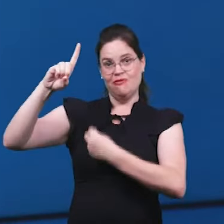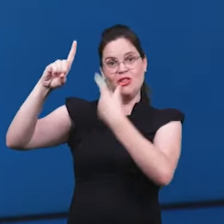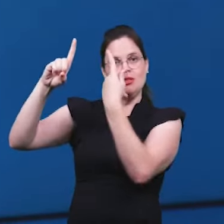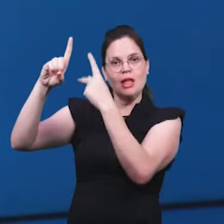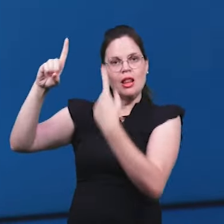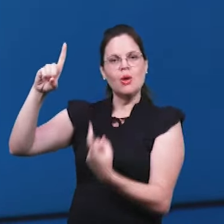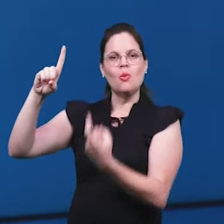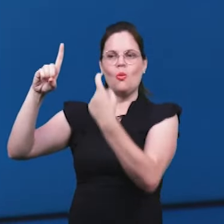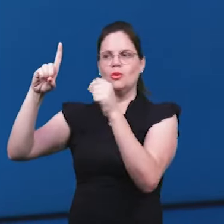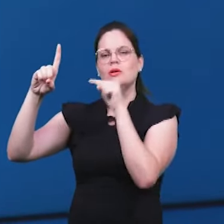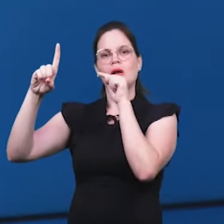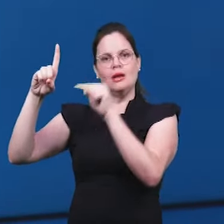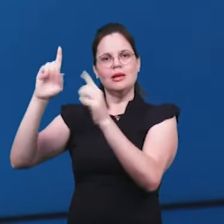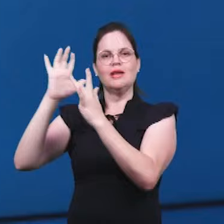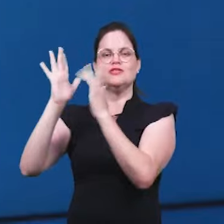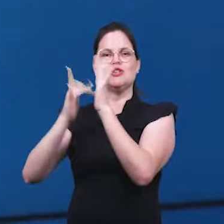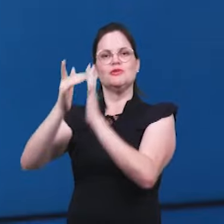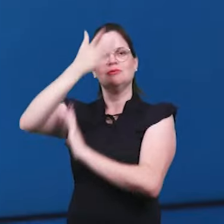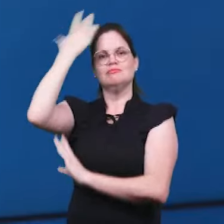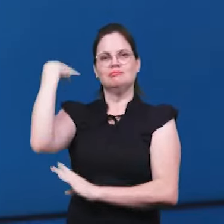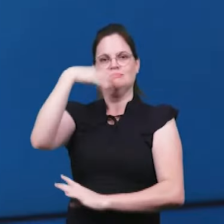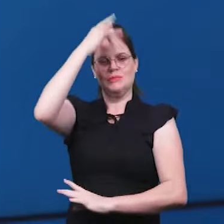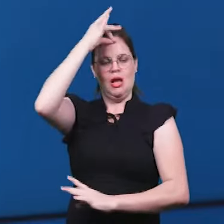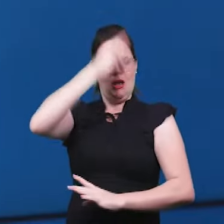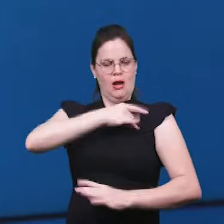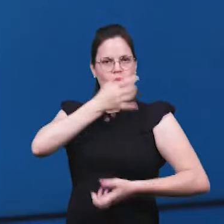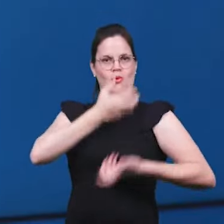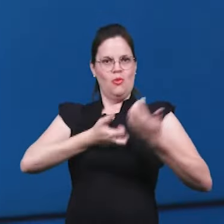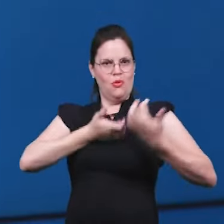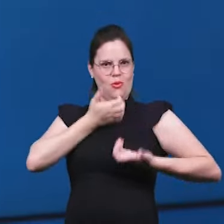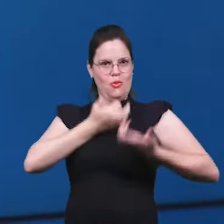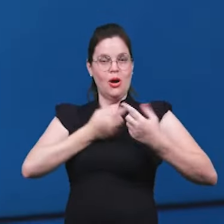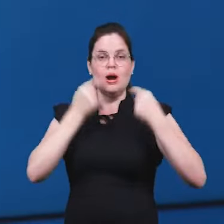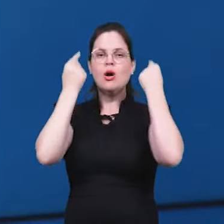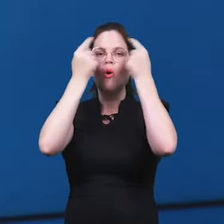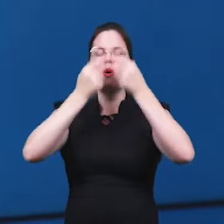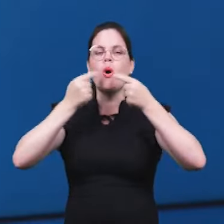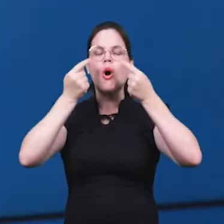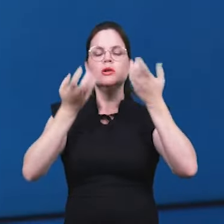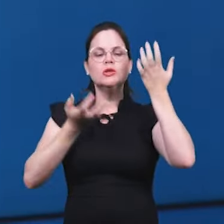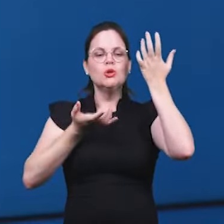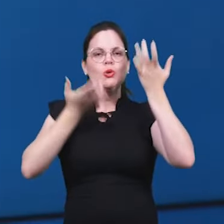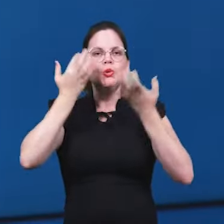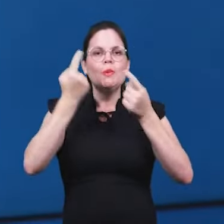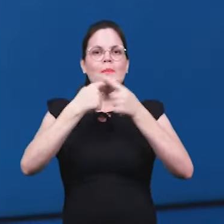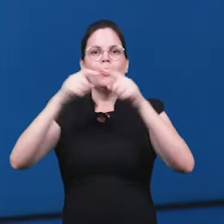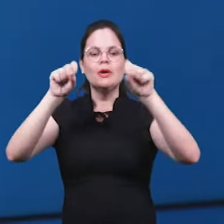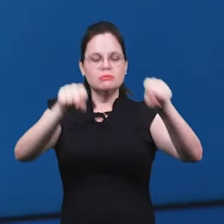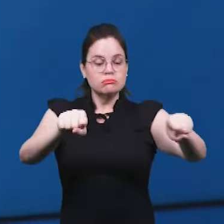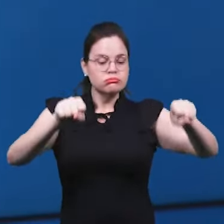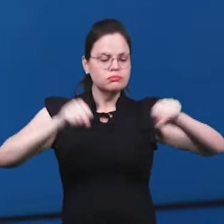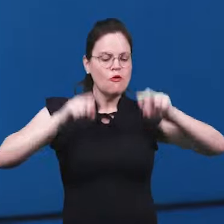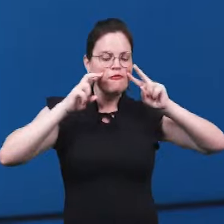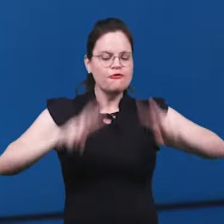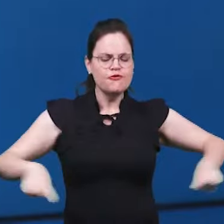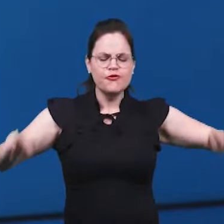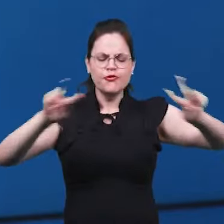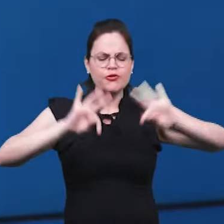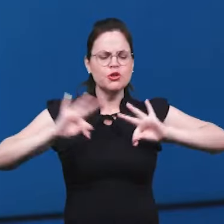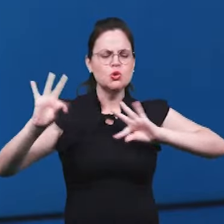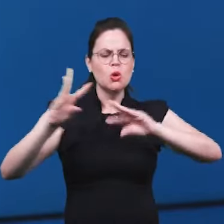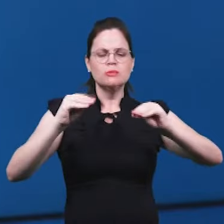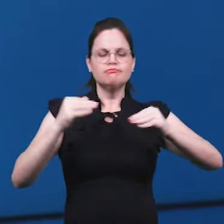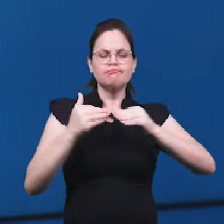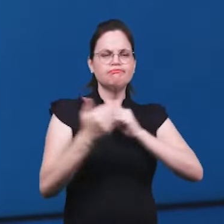que batiza a igreja com o Espírito Santo e com fogo. Seus olhos veem e penetram tudo, e ele